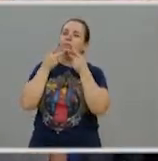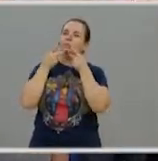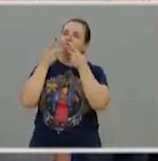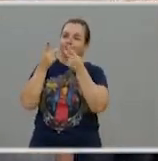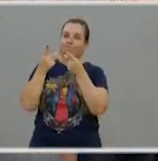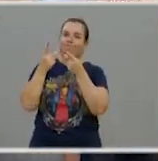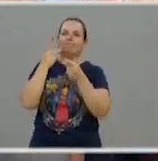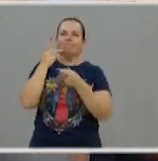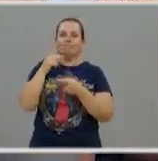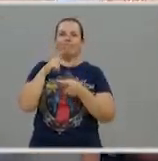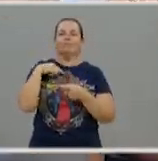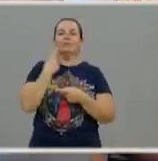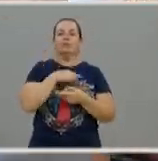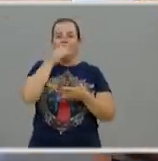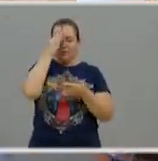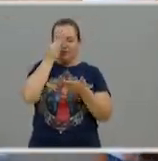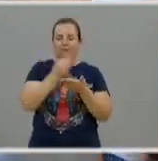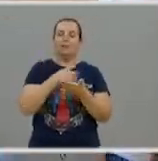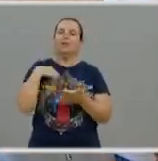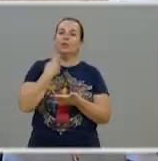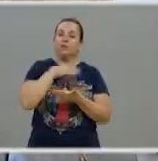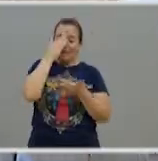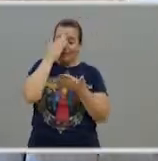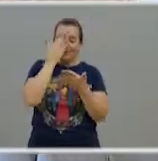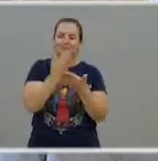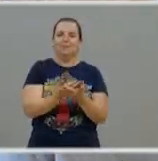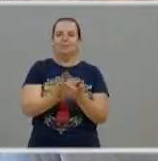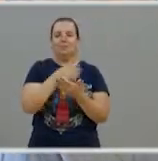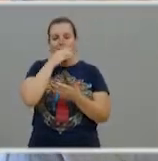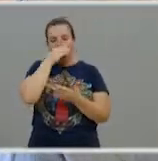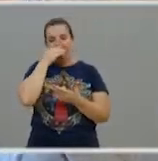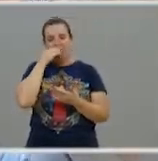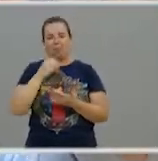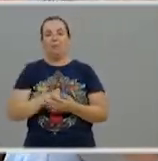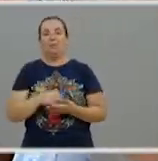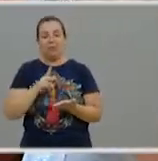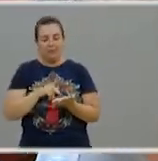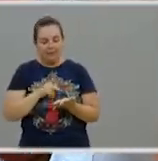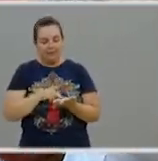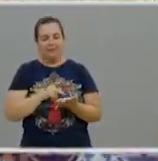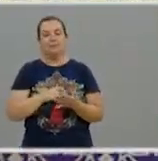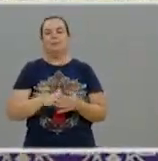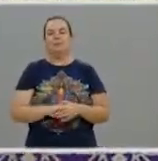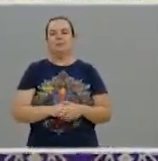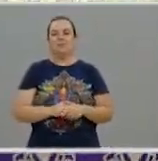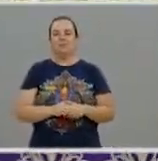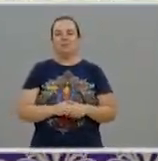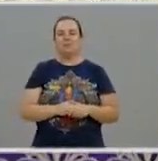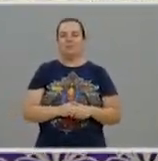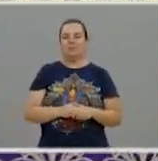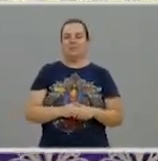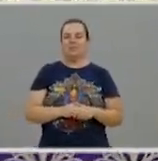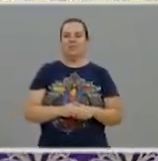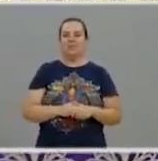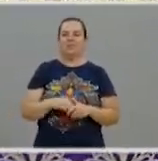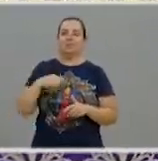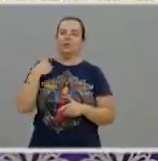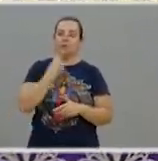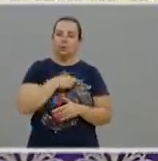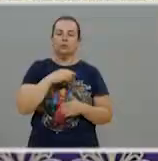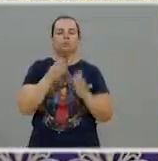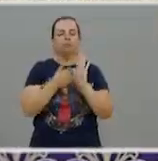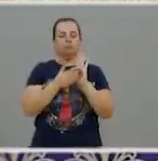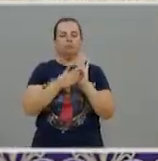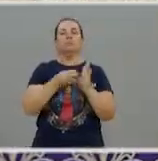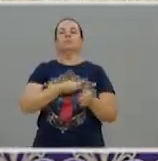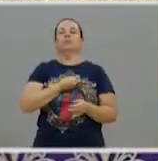professar aquilo que nós cremos em, naquilo que nós nos propomos